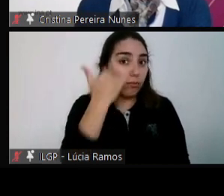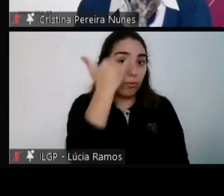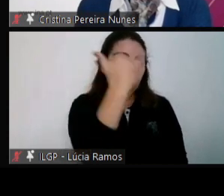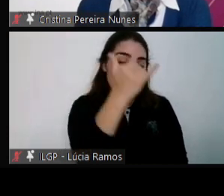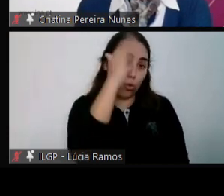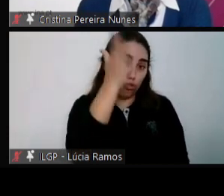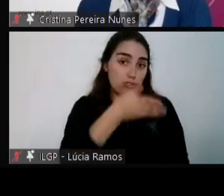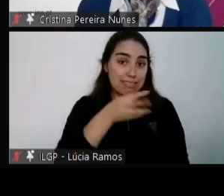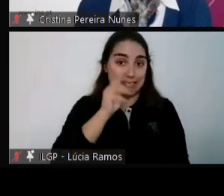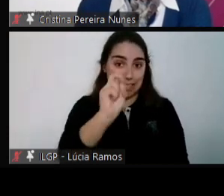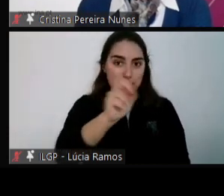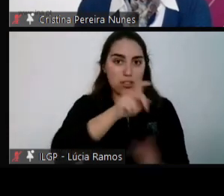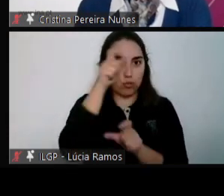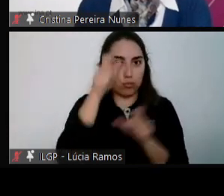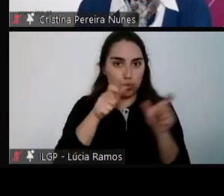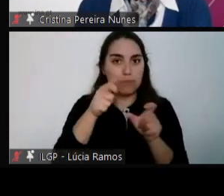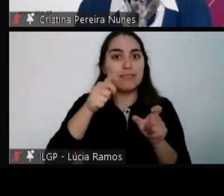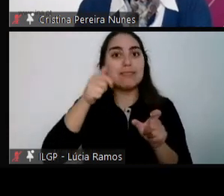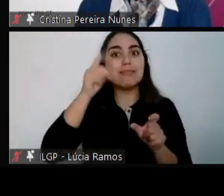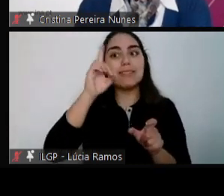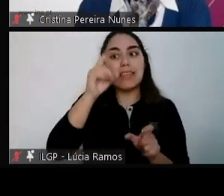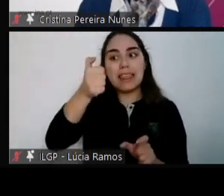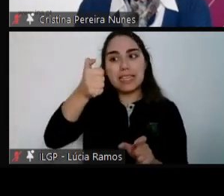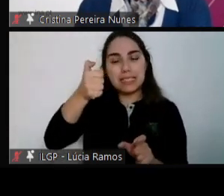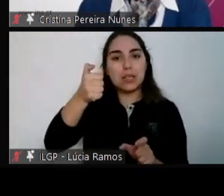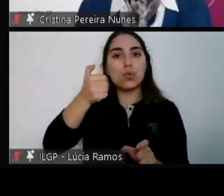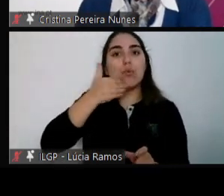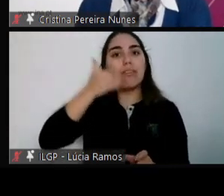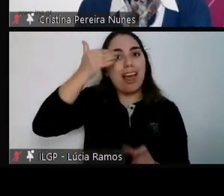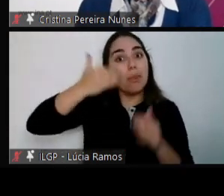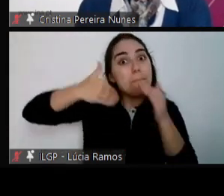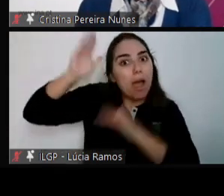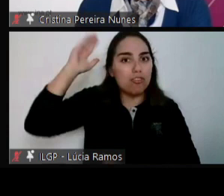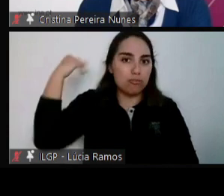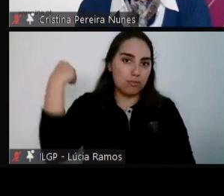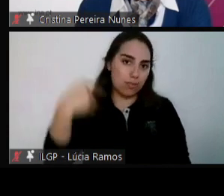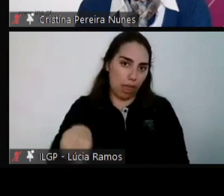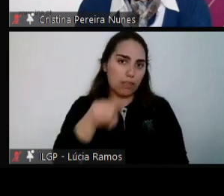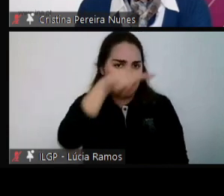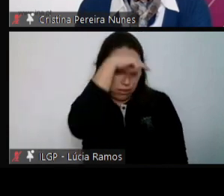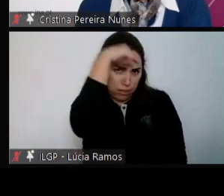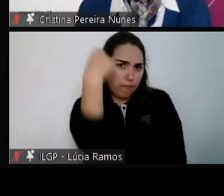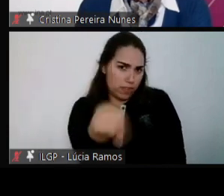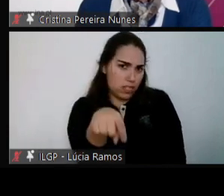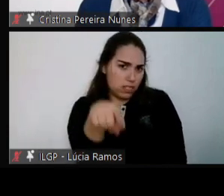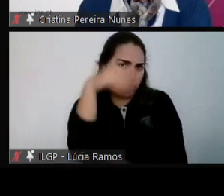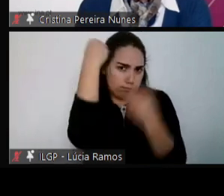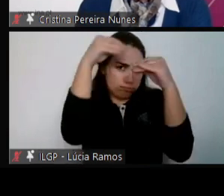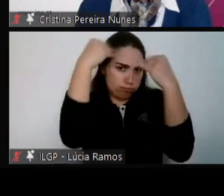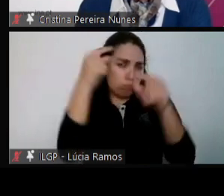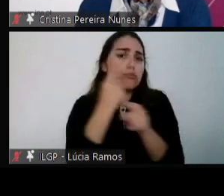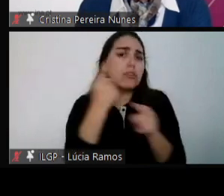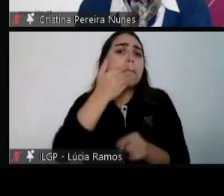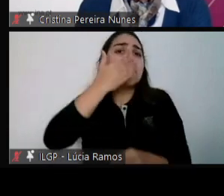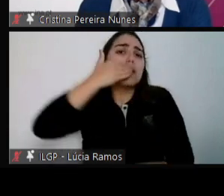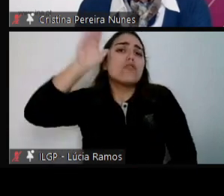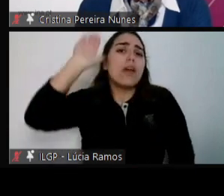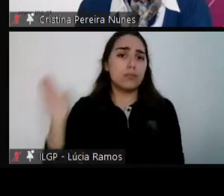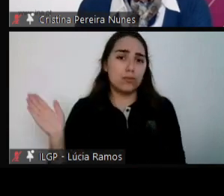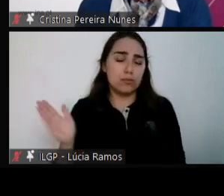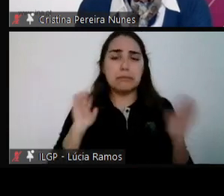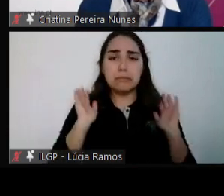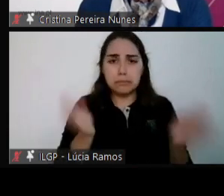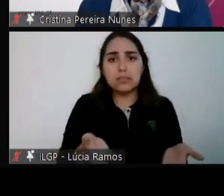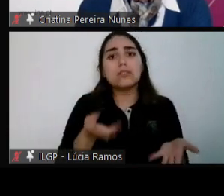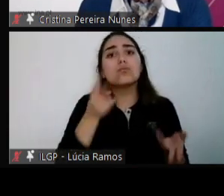anos. Portanto, teremos mais dificuldades em formar pessoas com uma idade maior, não é? E temos que encontrar qual é que é as